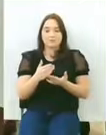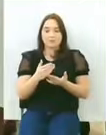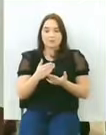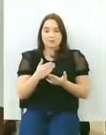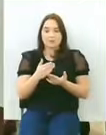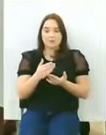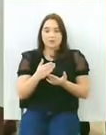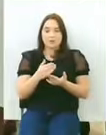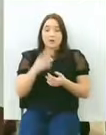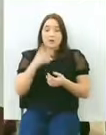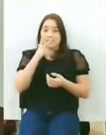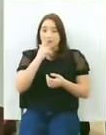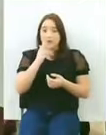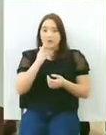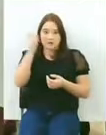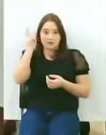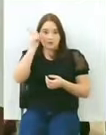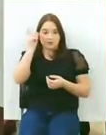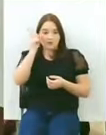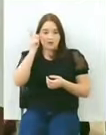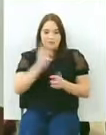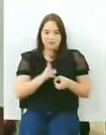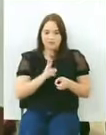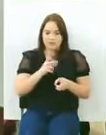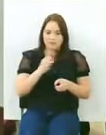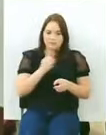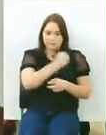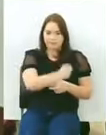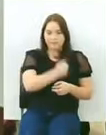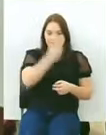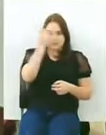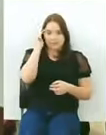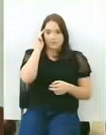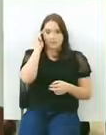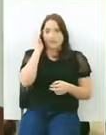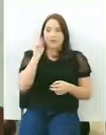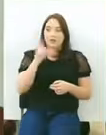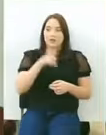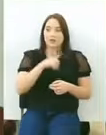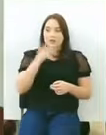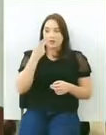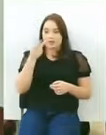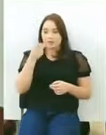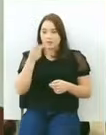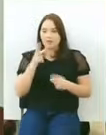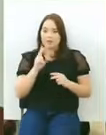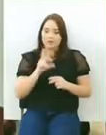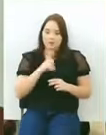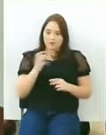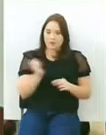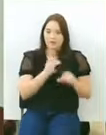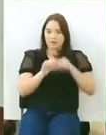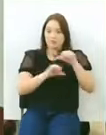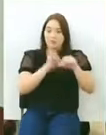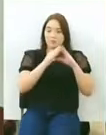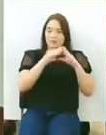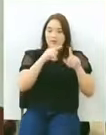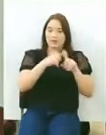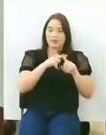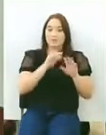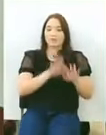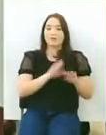E aí, o diabo sempre coloca alguém para falar assim para você: vocês ficam pintando a igreja, mas não cuida dos membros.